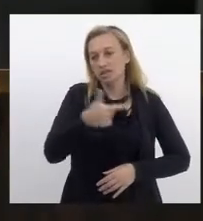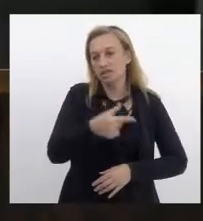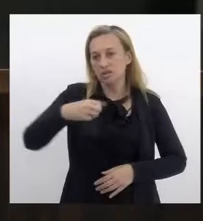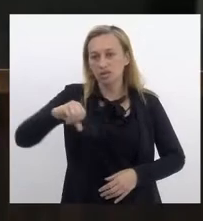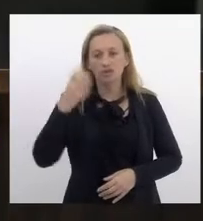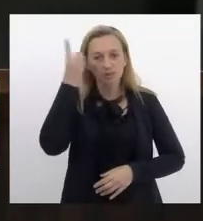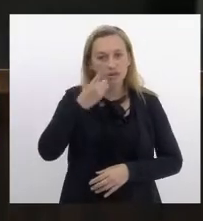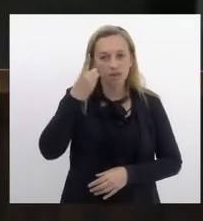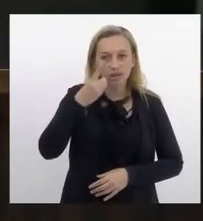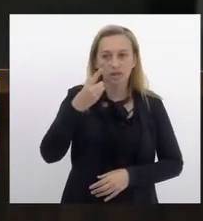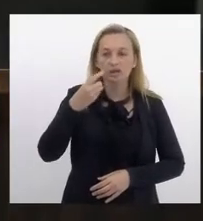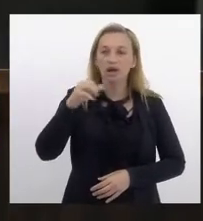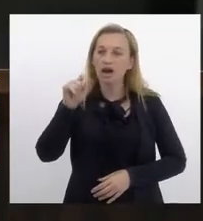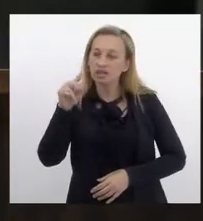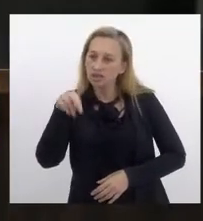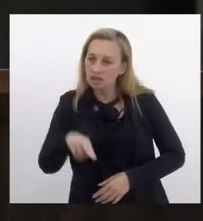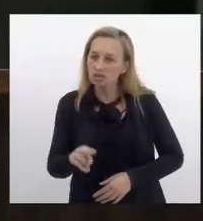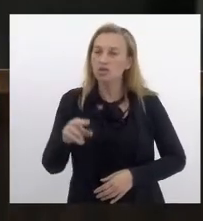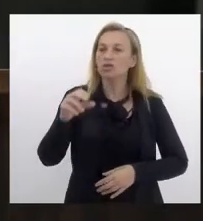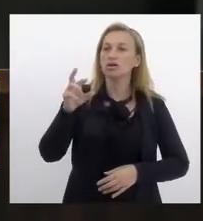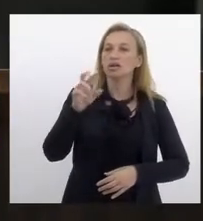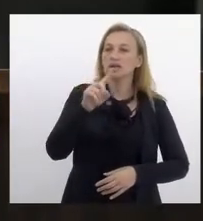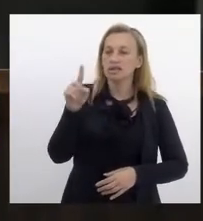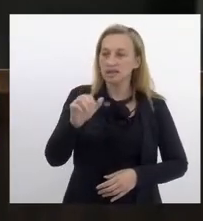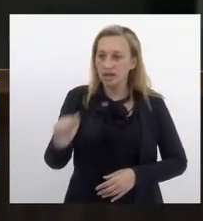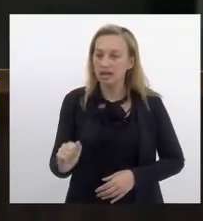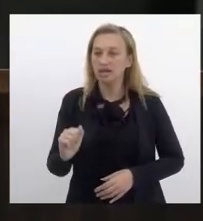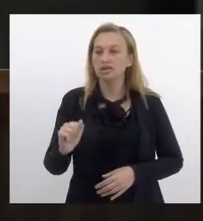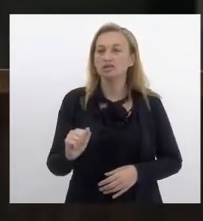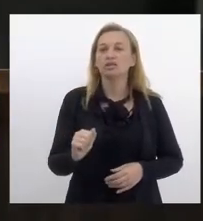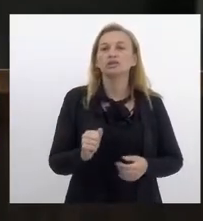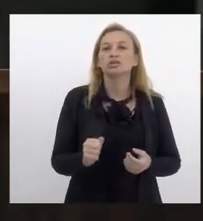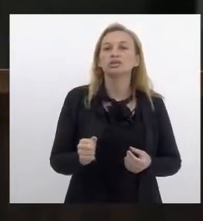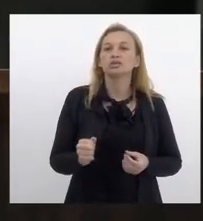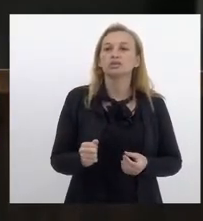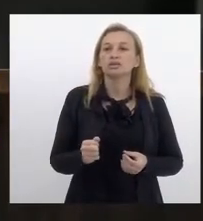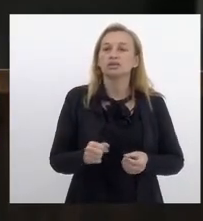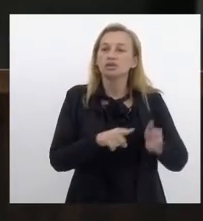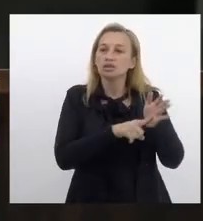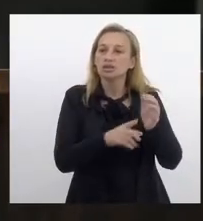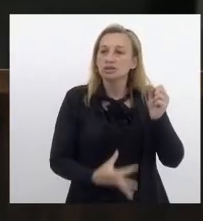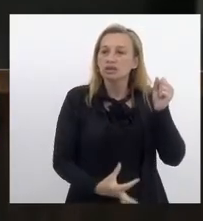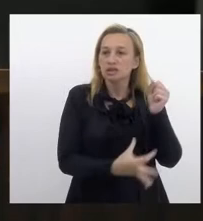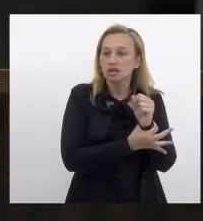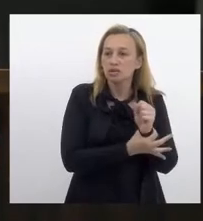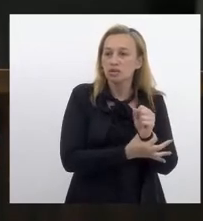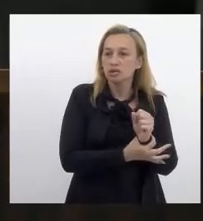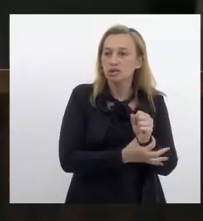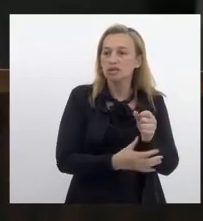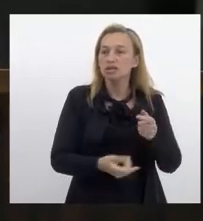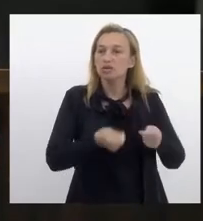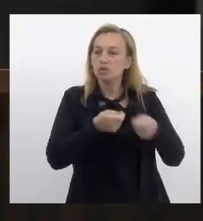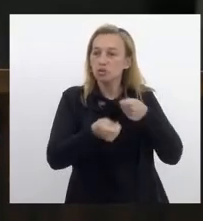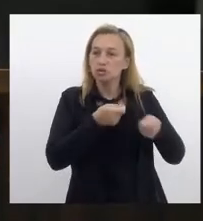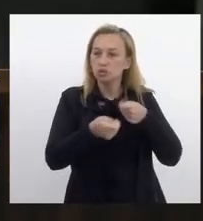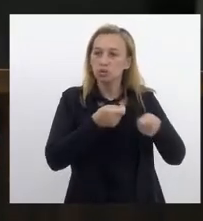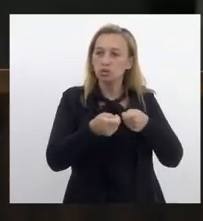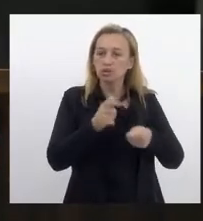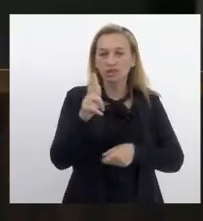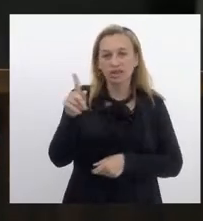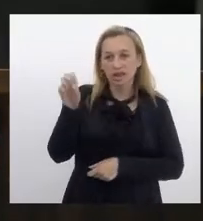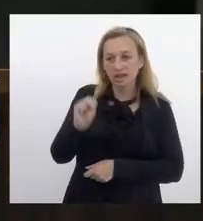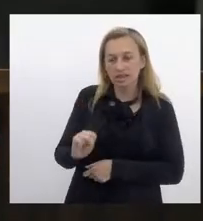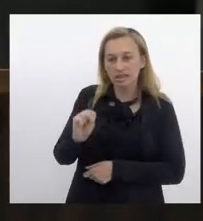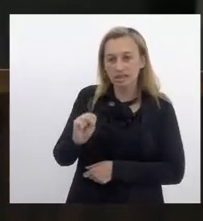dos deputados Anderson Moraes e Renato Zaca, que dispõe sobre a inspeção de segurança veicular e controle da emissão de gases